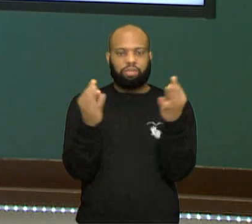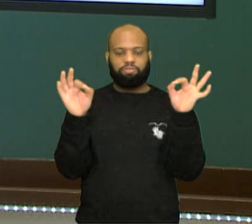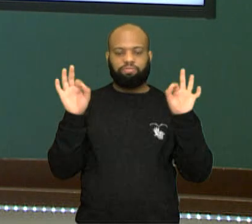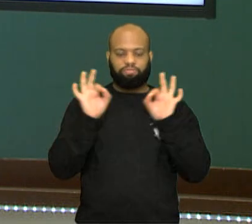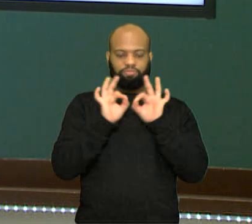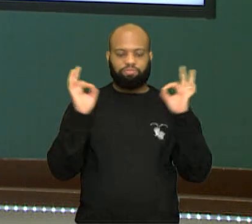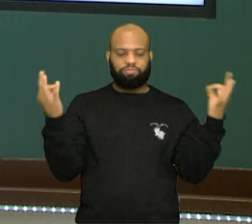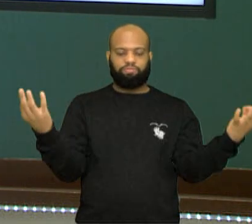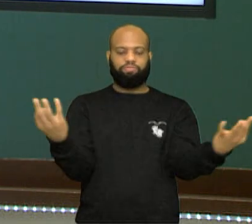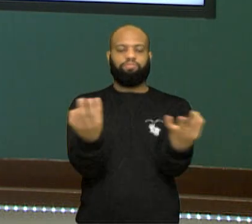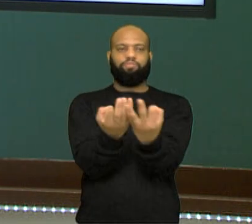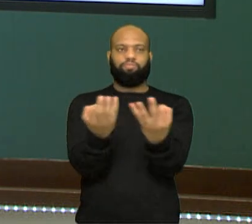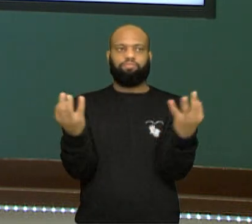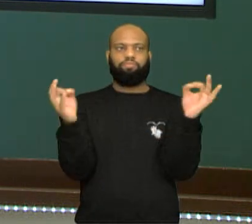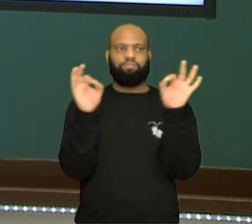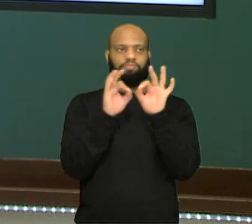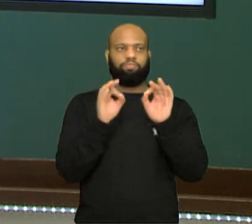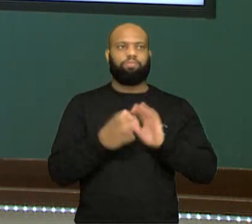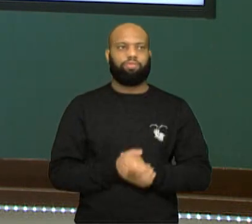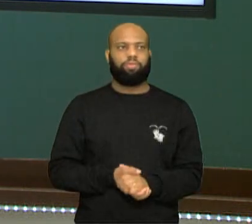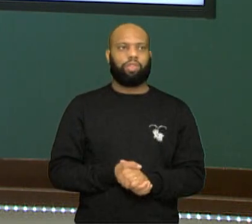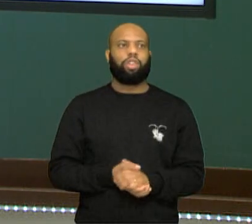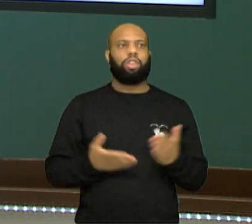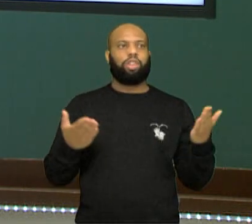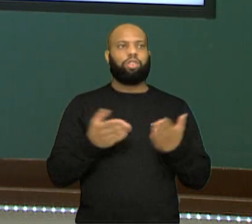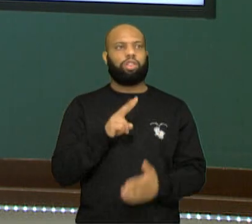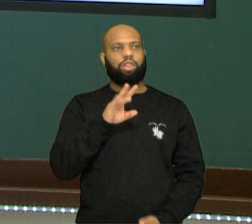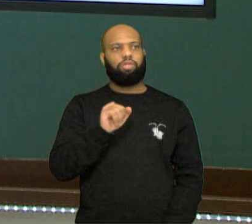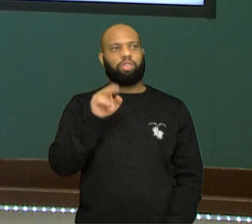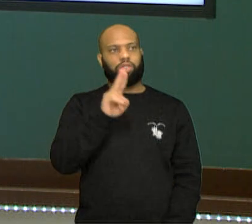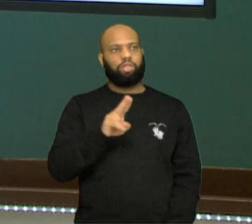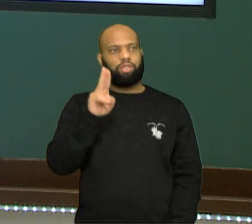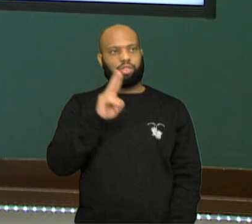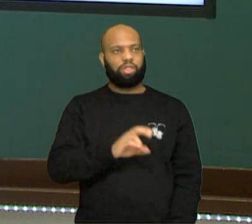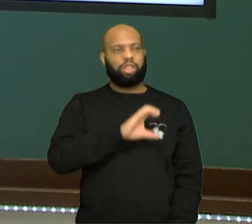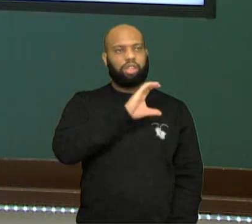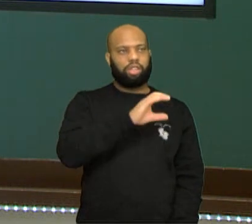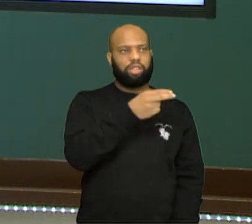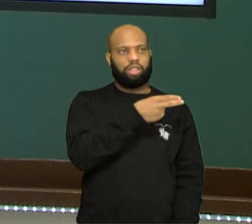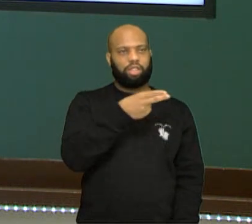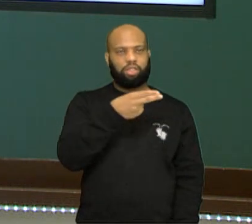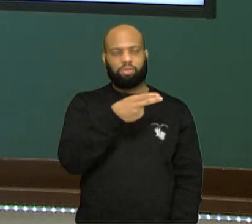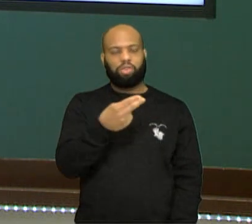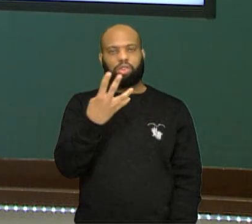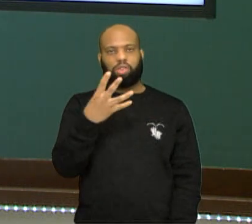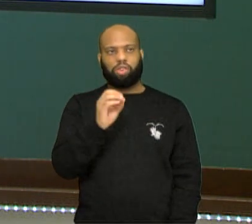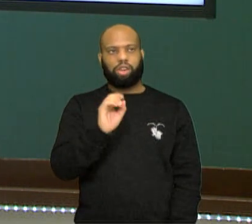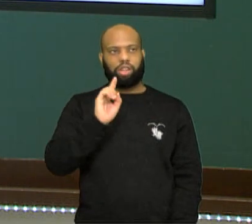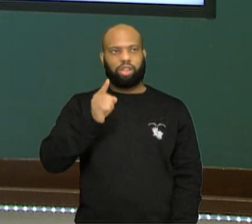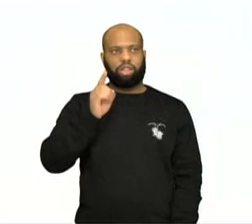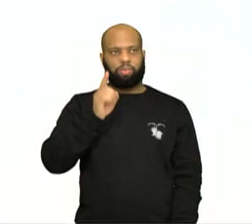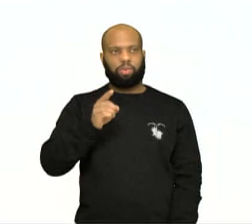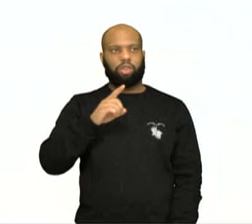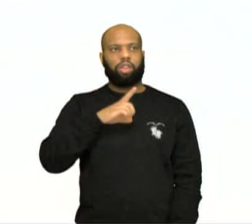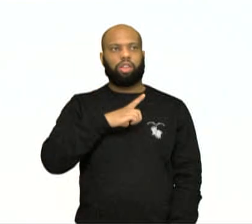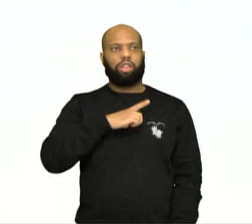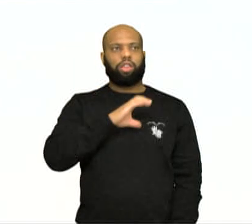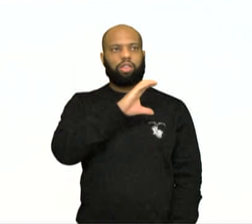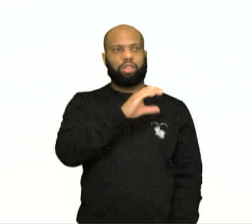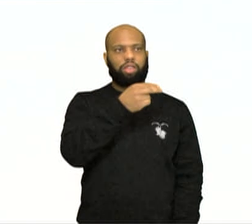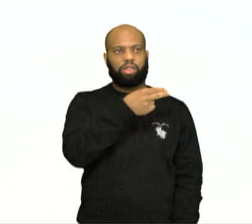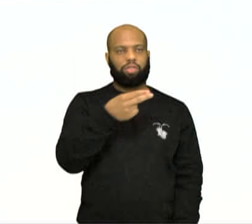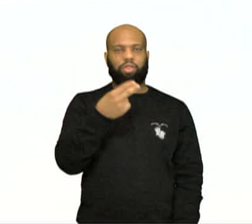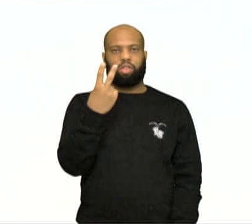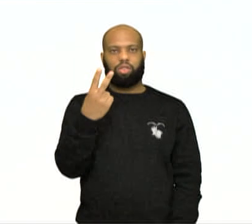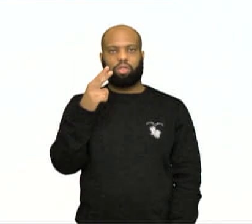de uma circunferência. Então vamos aplicar aqui. Comprimento de circunferência, 40 mil quilômetros. Comprimento de circunferência